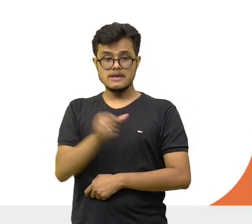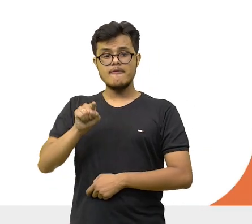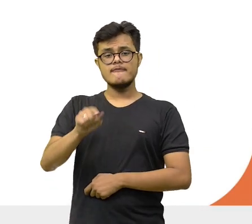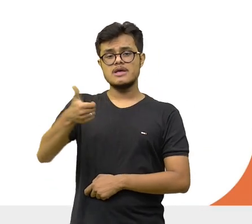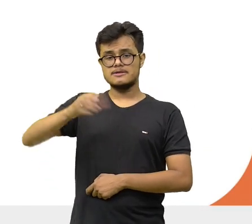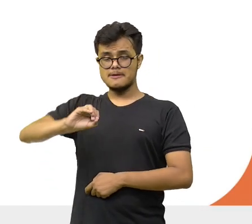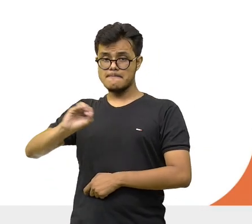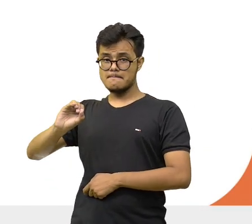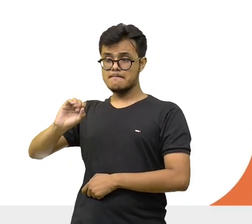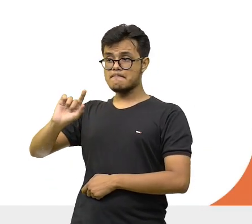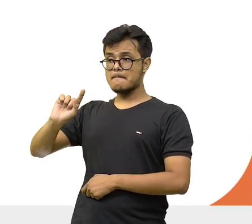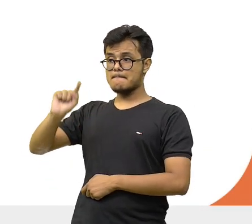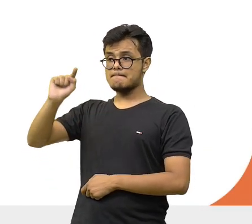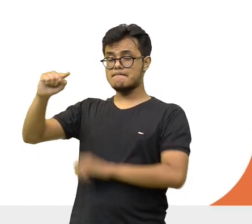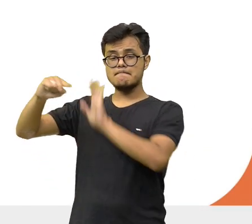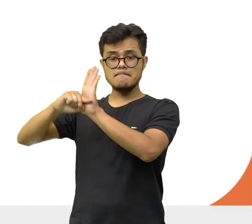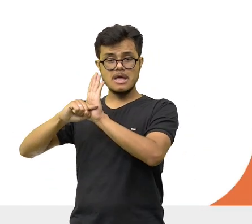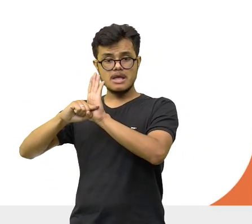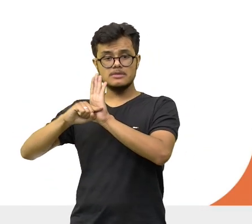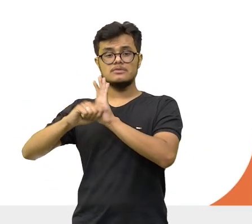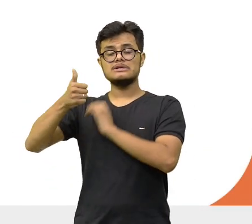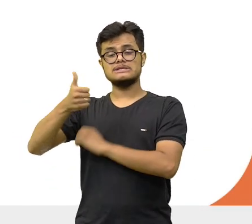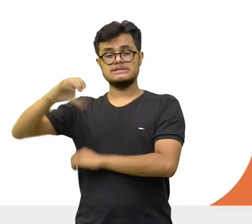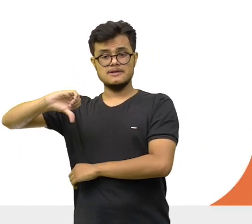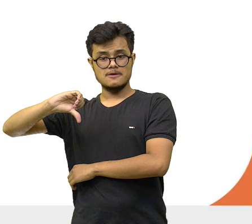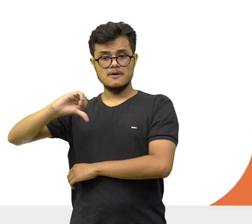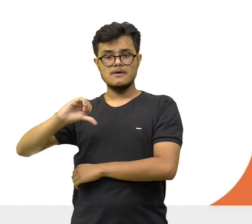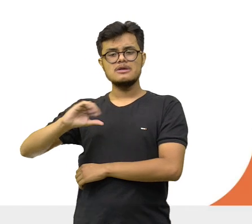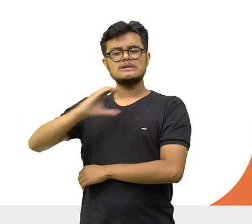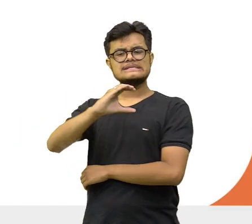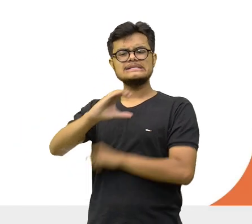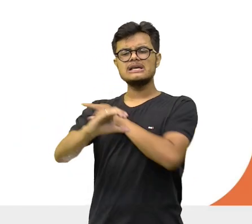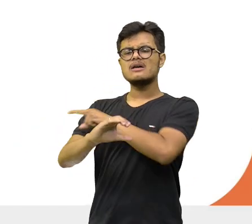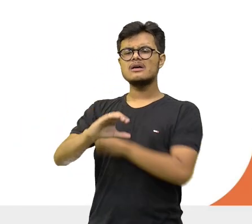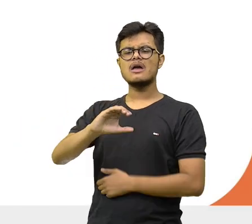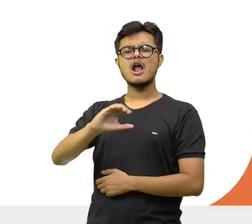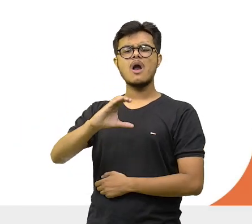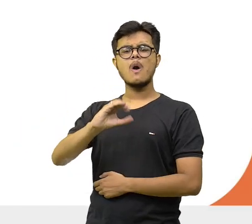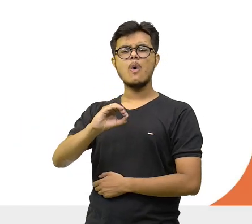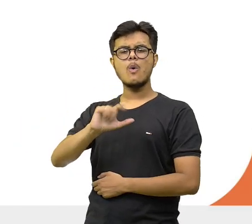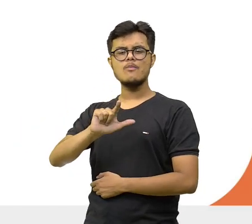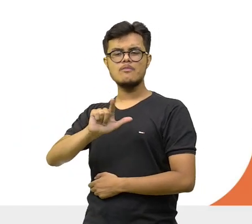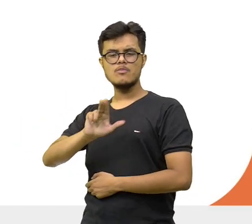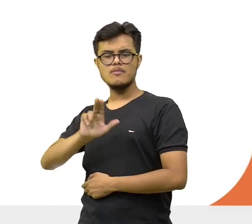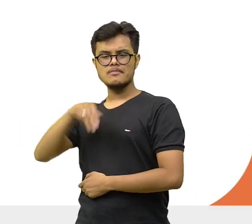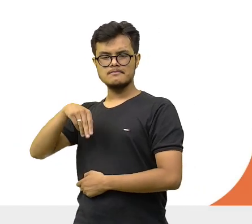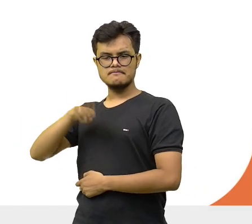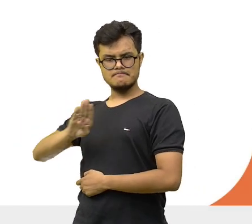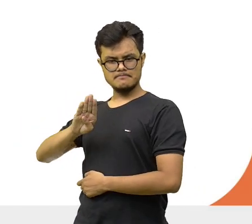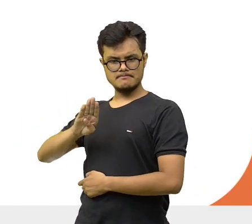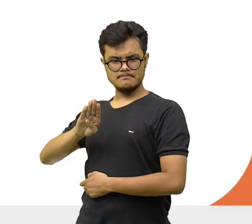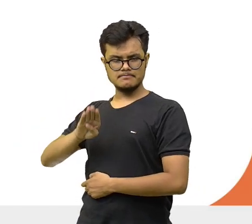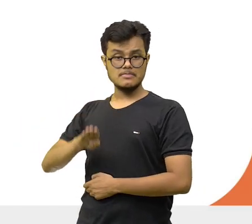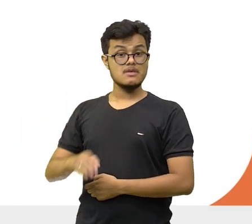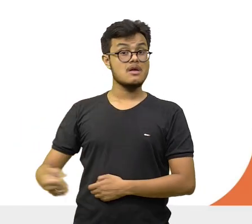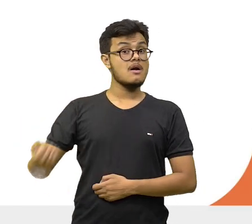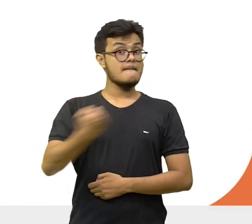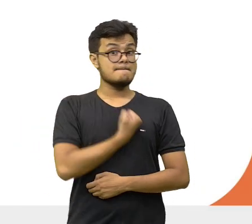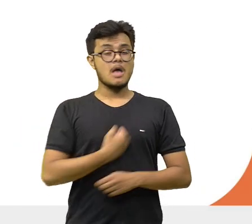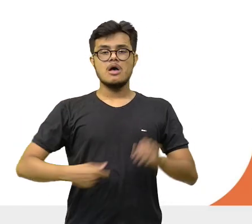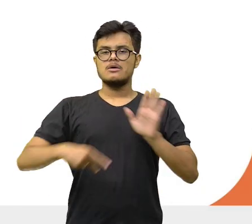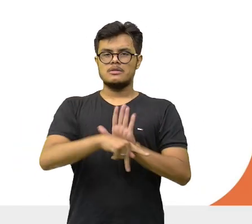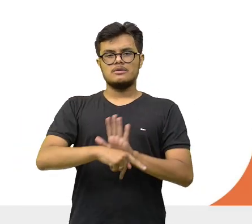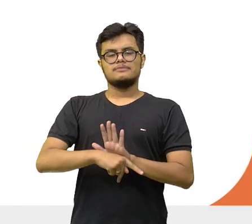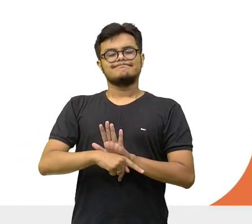menos 19 Coulomb. Coulomb, esse Czinho aqui, ele representa a unidade aí